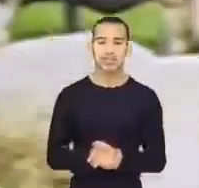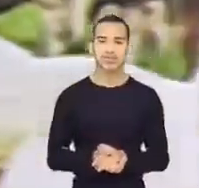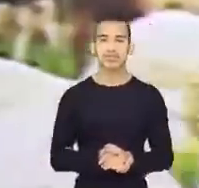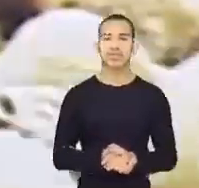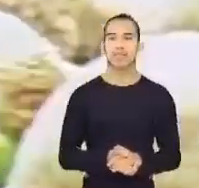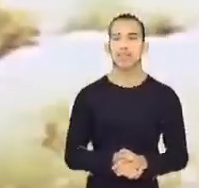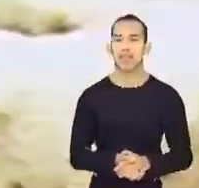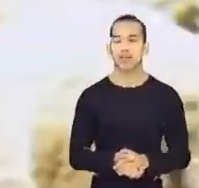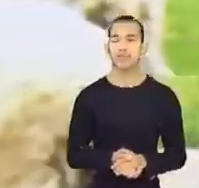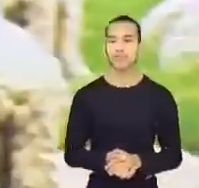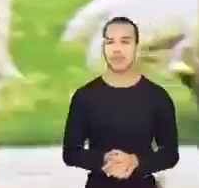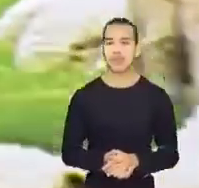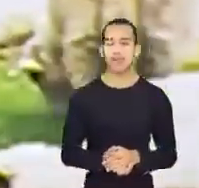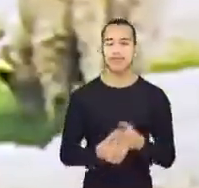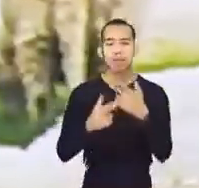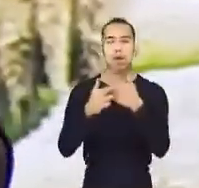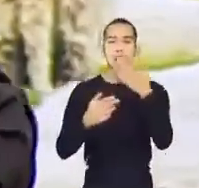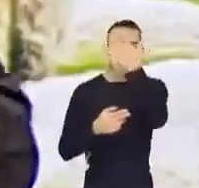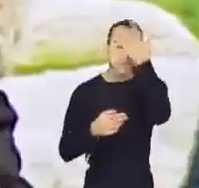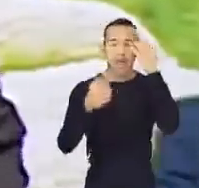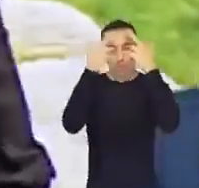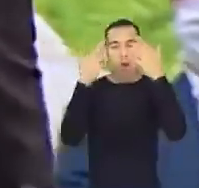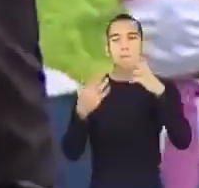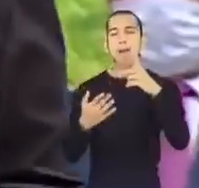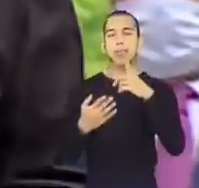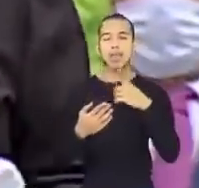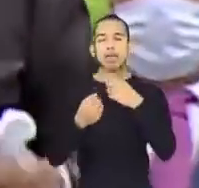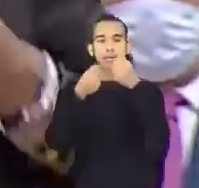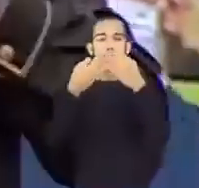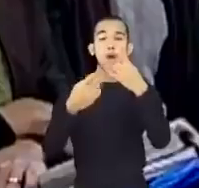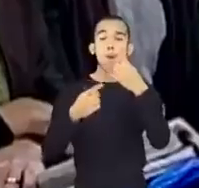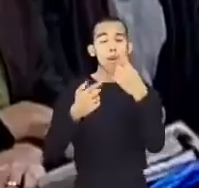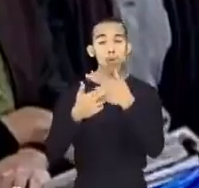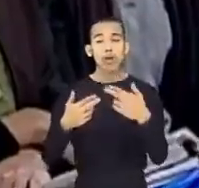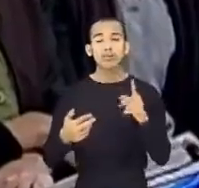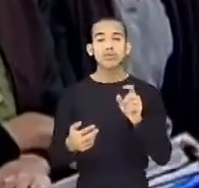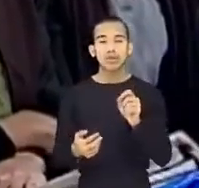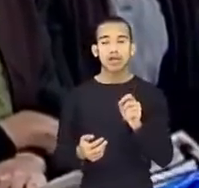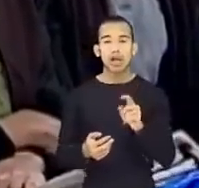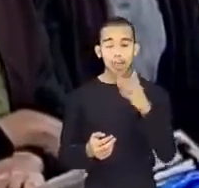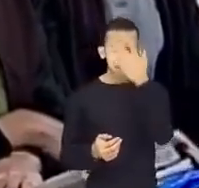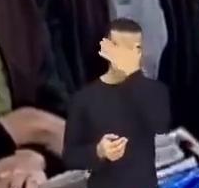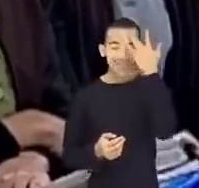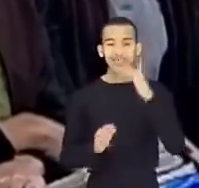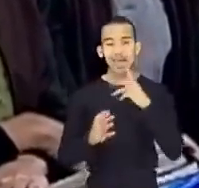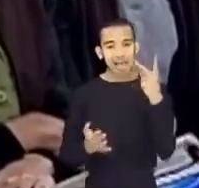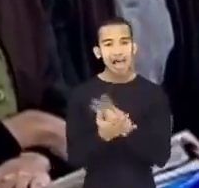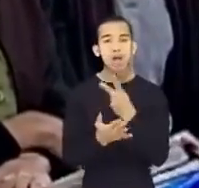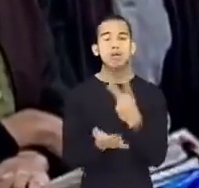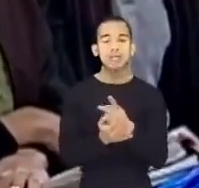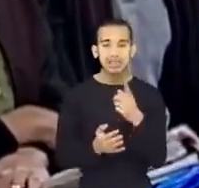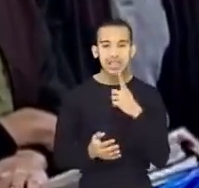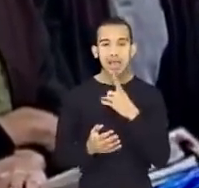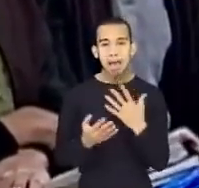Uma coisa é um aventureiro falar. Outra coisa é alguém que já passou pelo fogo,